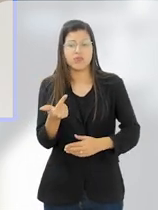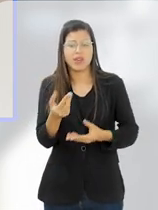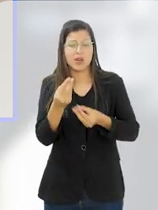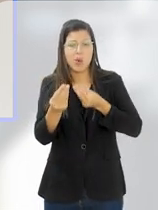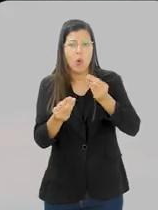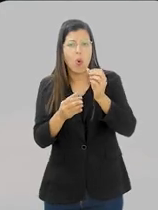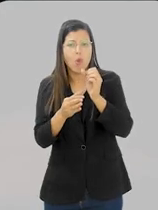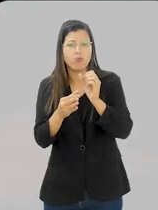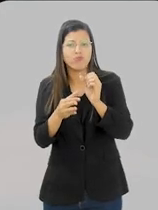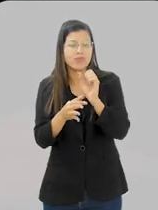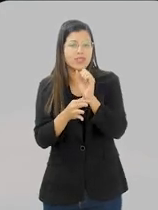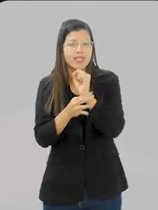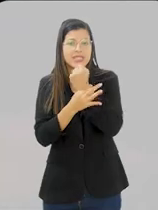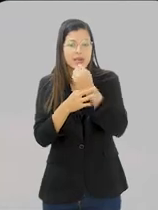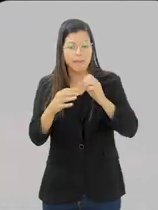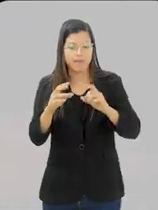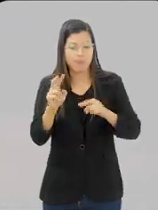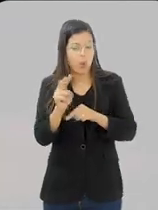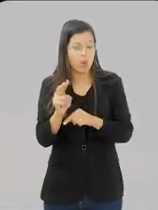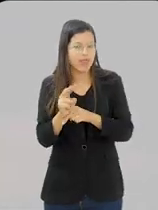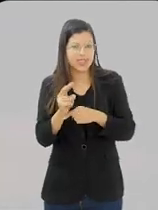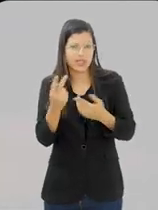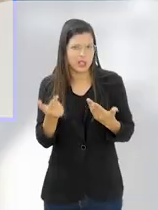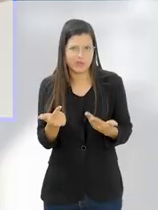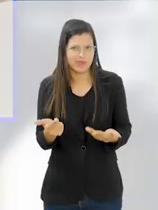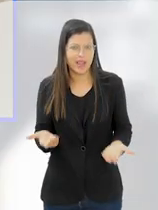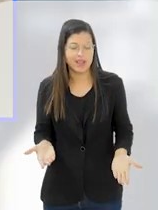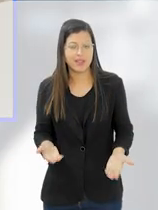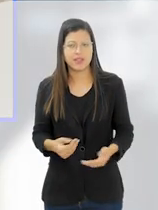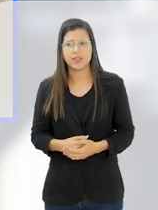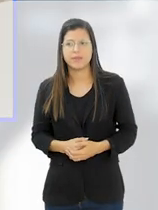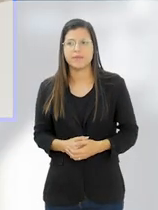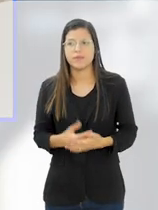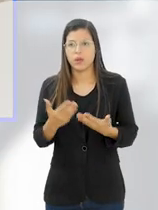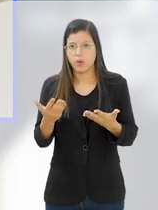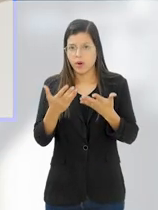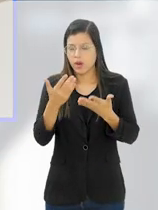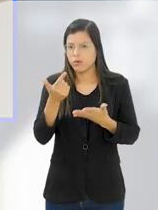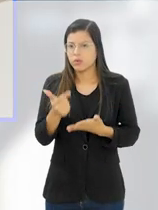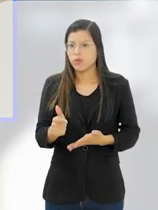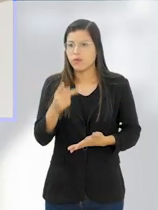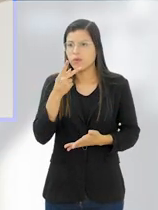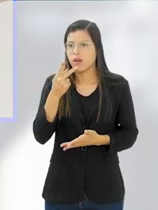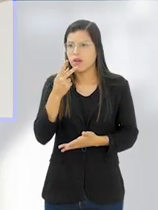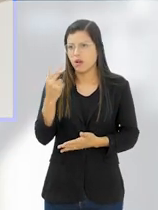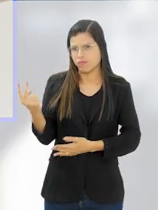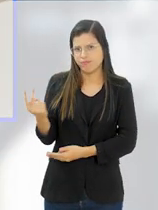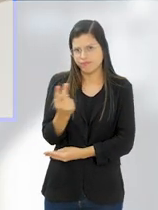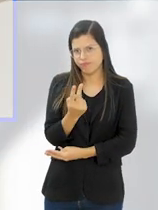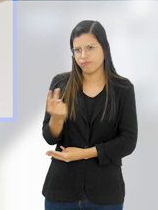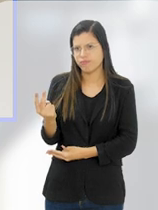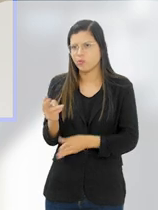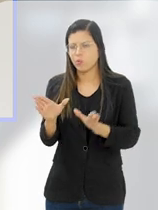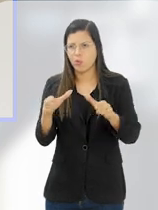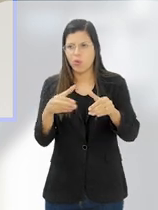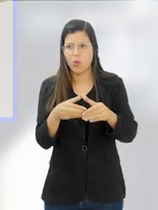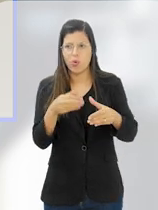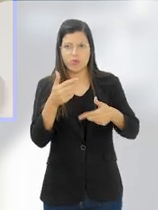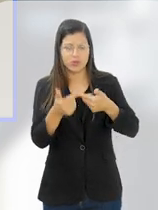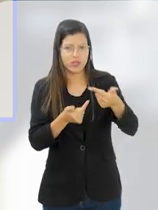indefesos, né? Nesse ambiente virtual. Então, de novo, eu quero só reforçar. Eu e Maria estamos num grupo de